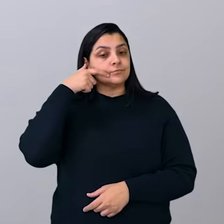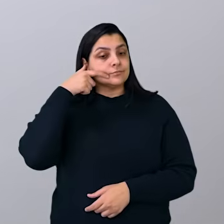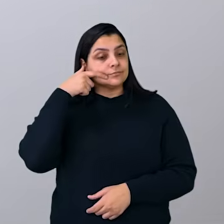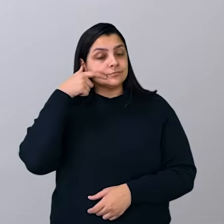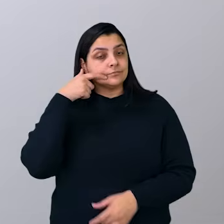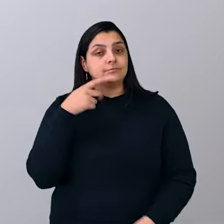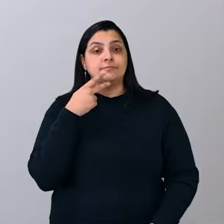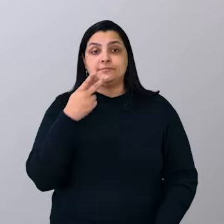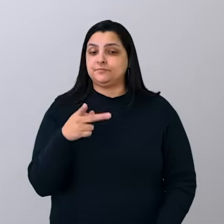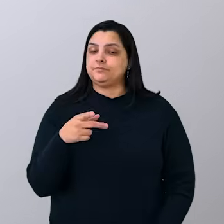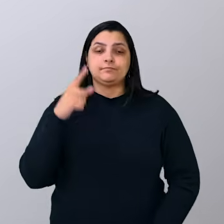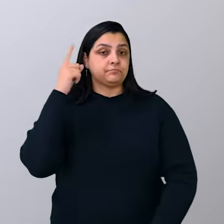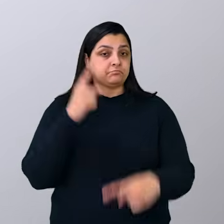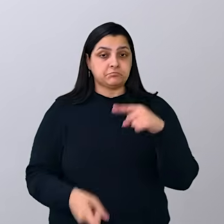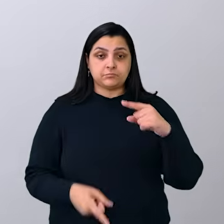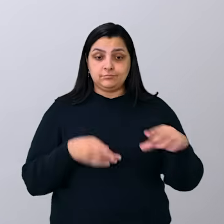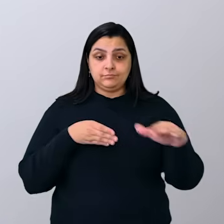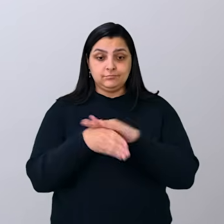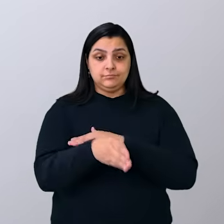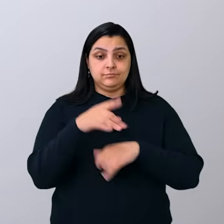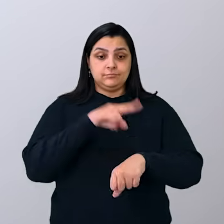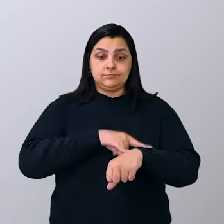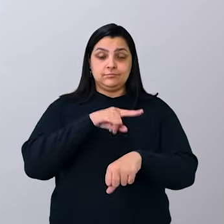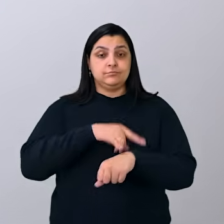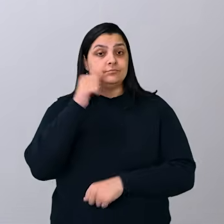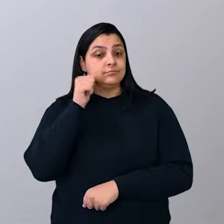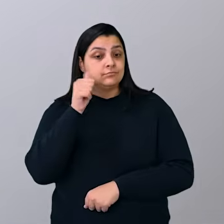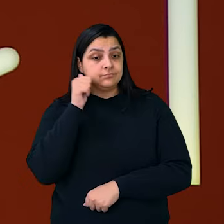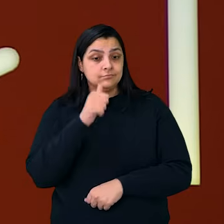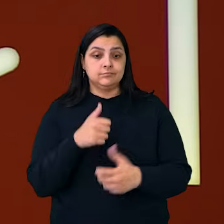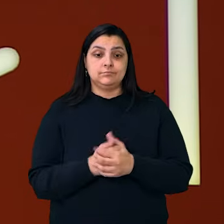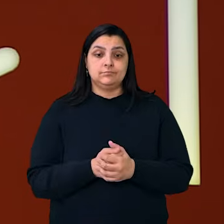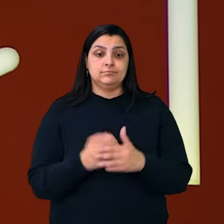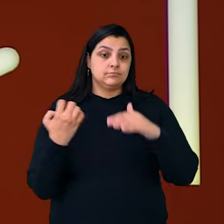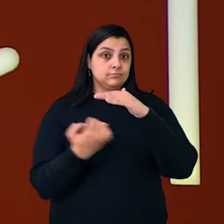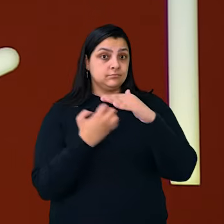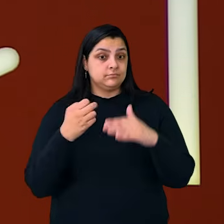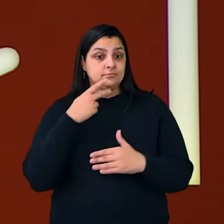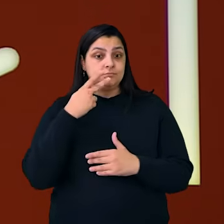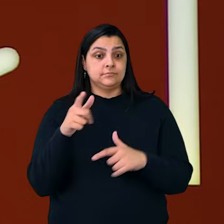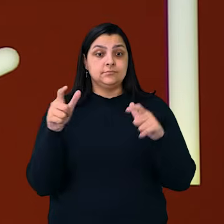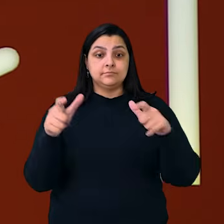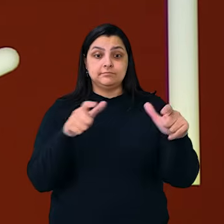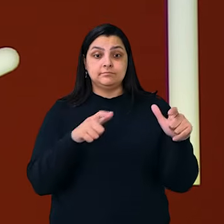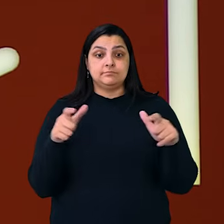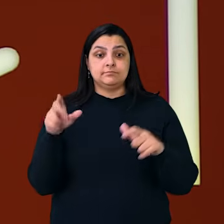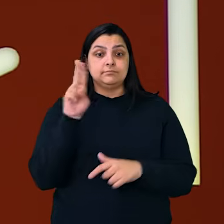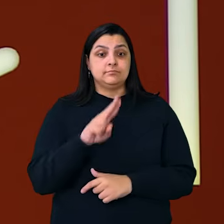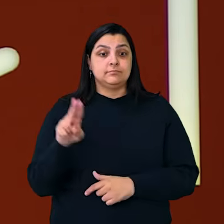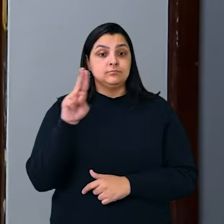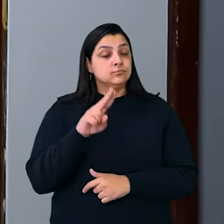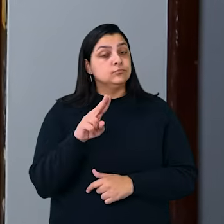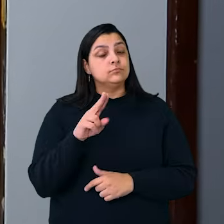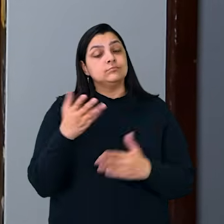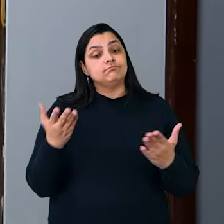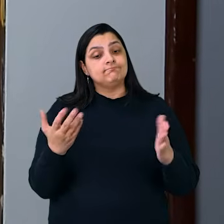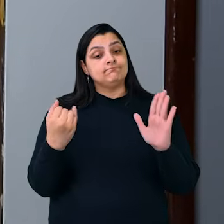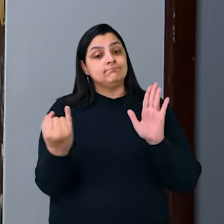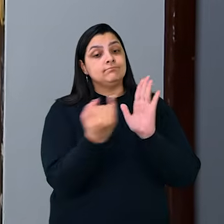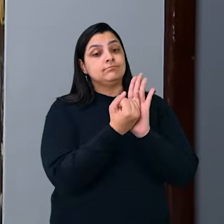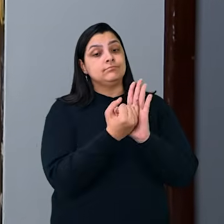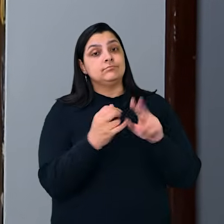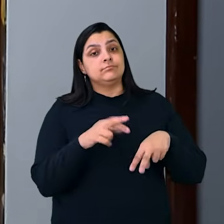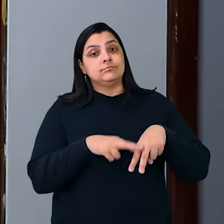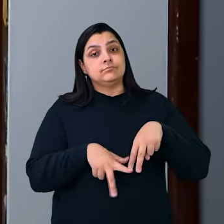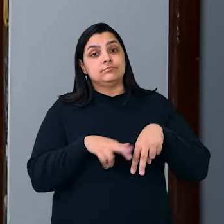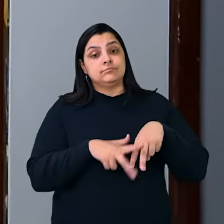de telemarketing disse que era impedida de usar o sanitário feminino, a empresa alegou que os espaços eram utilizados conforme a